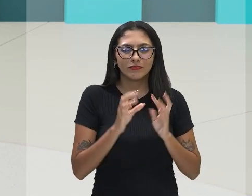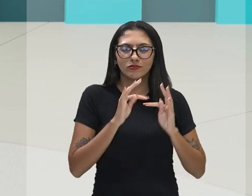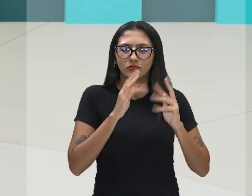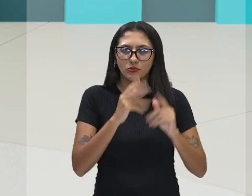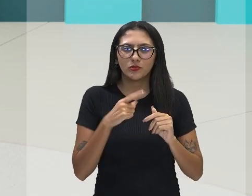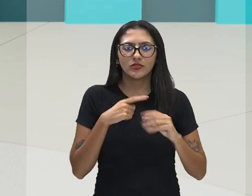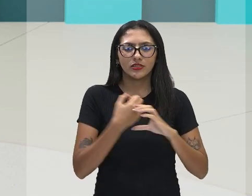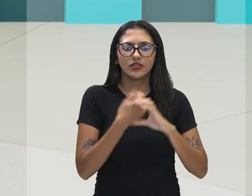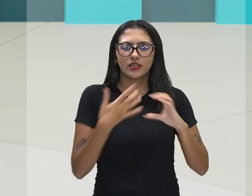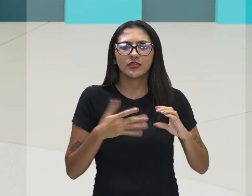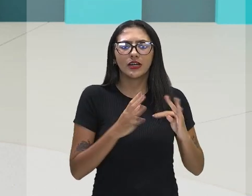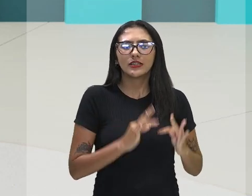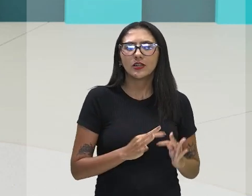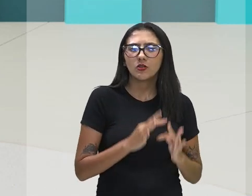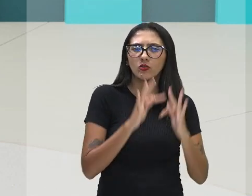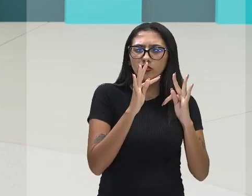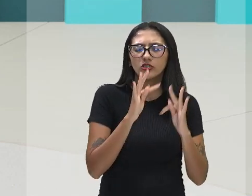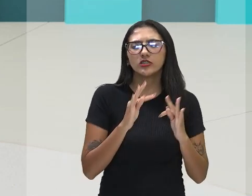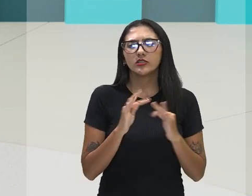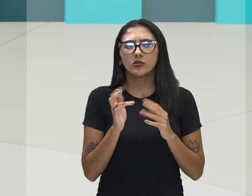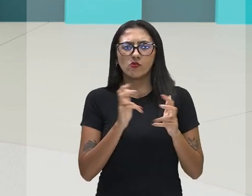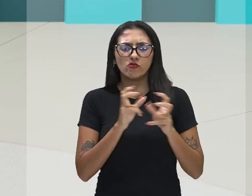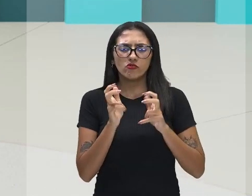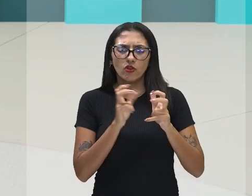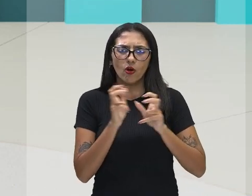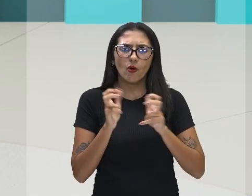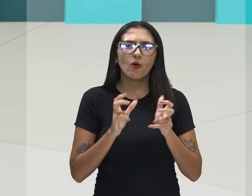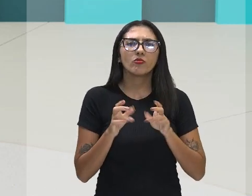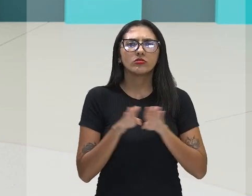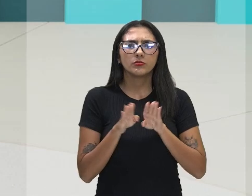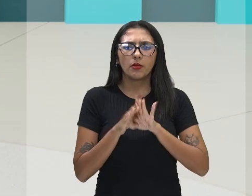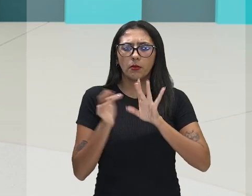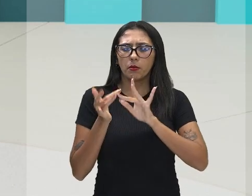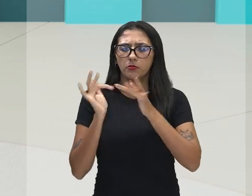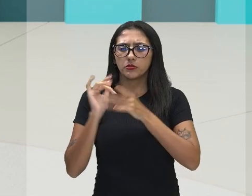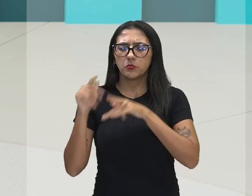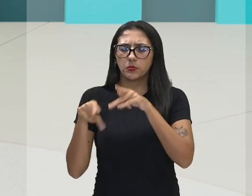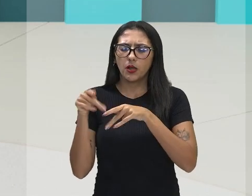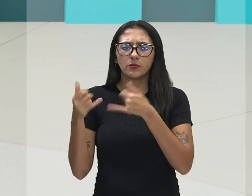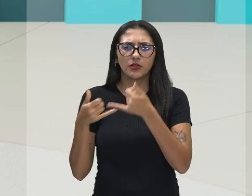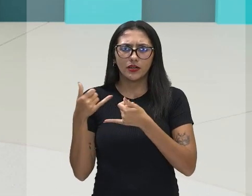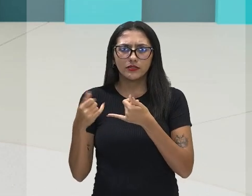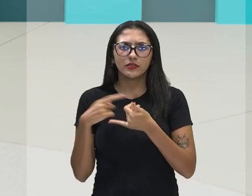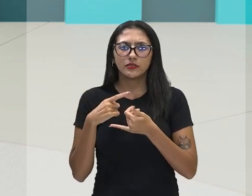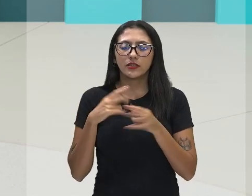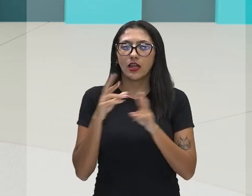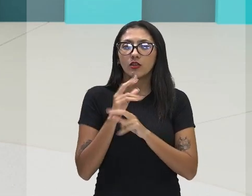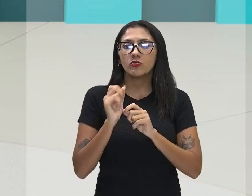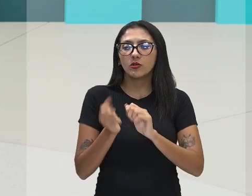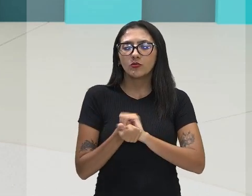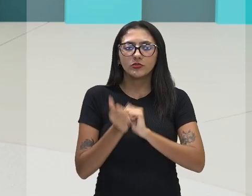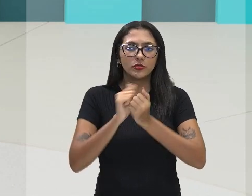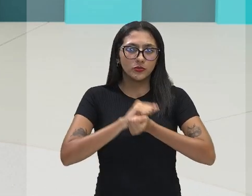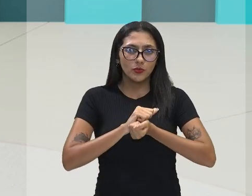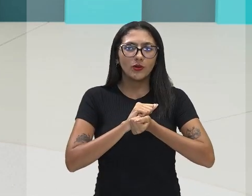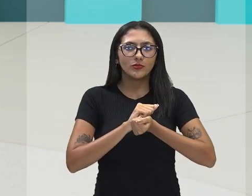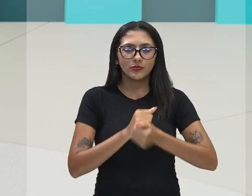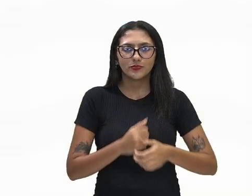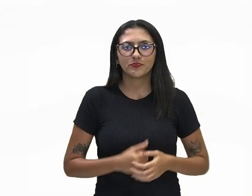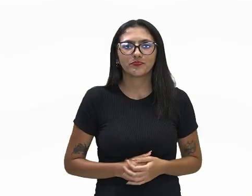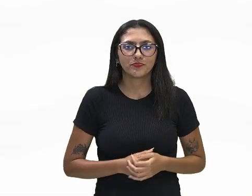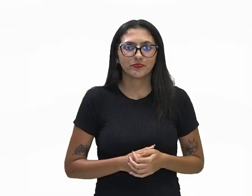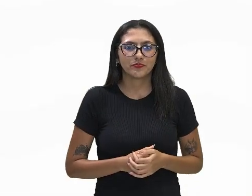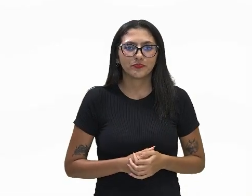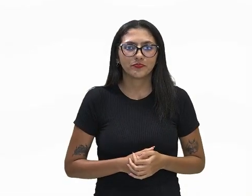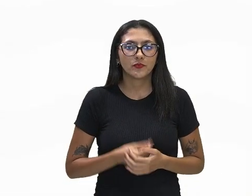a tecnologia, os jogos do contexto popular são associados aos esportes. E para a gente entender de forma mais clara,